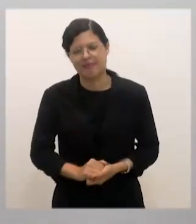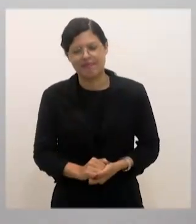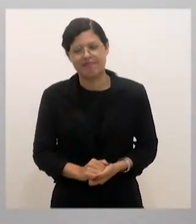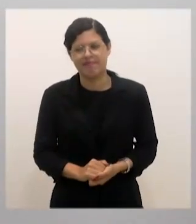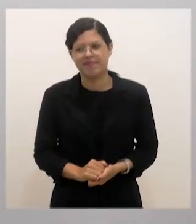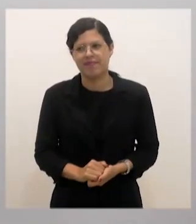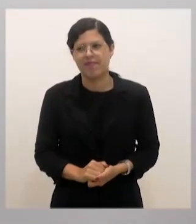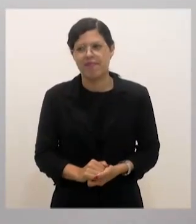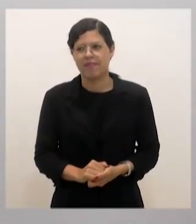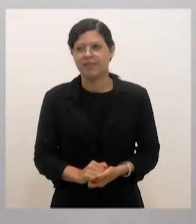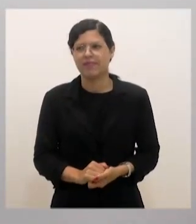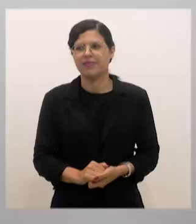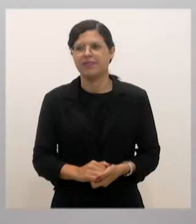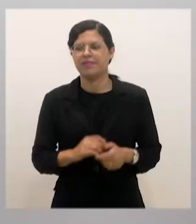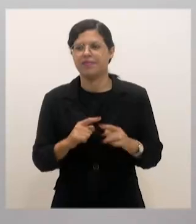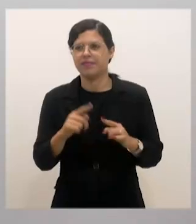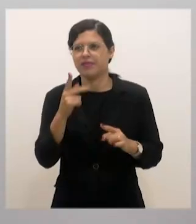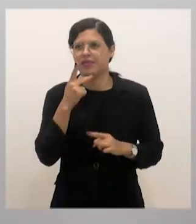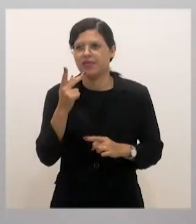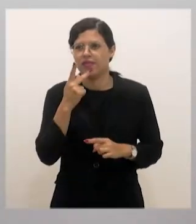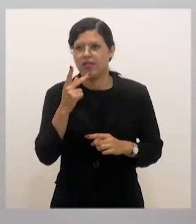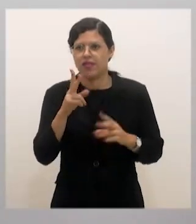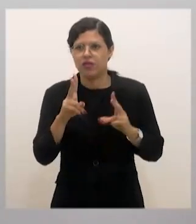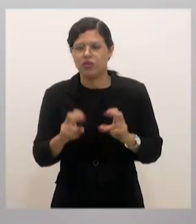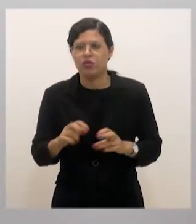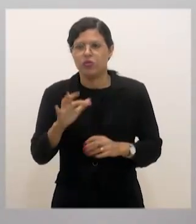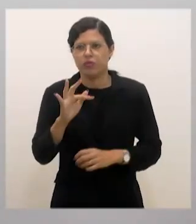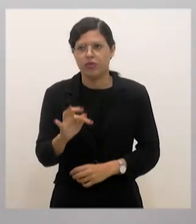Mas ele fala aqui no fluxo gênico.